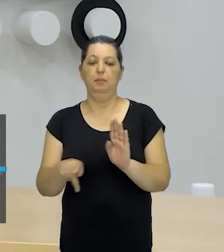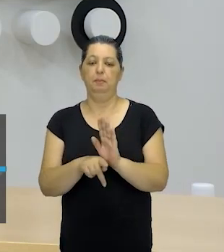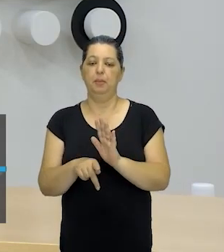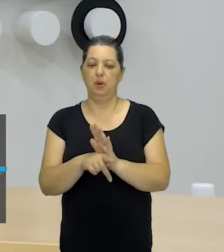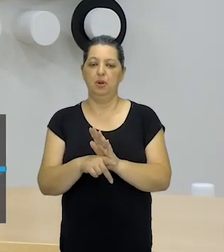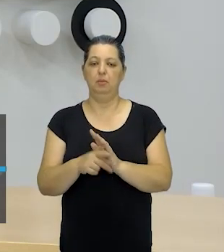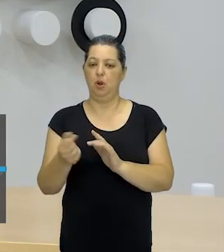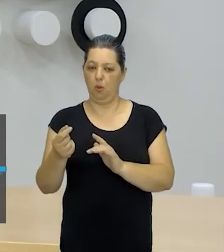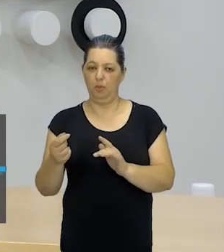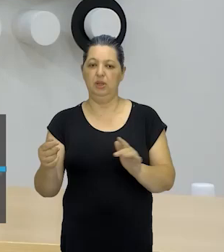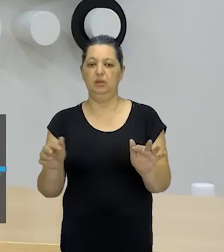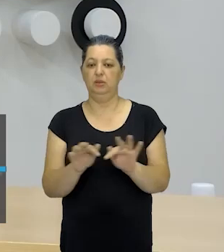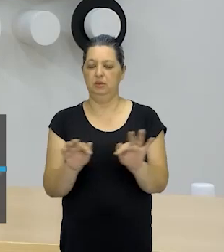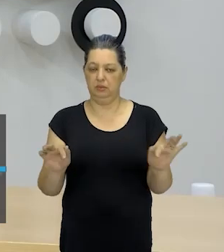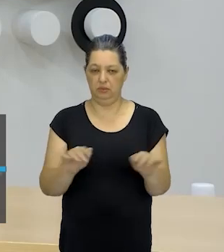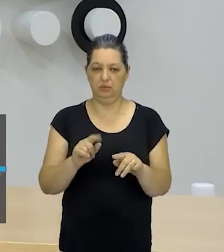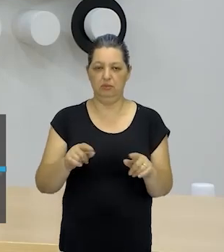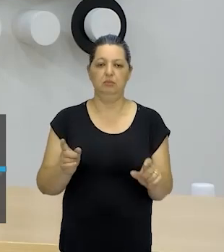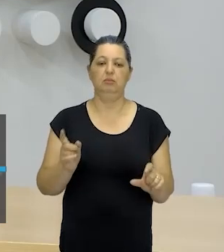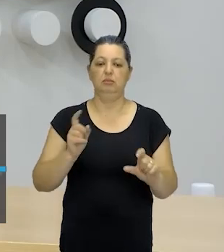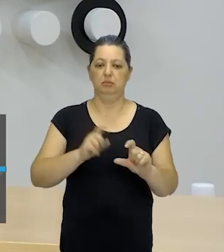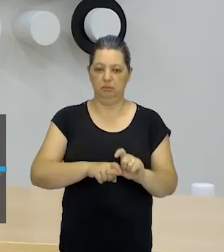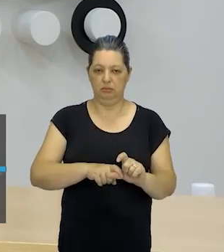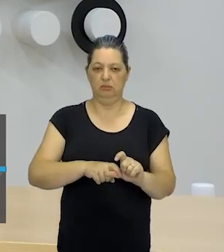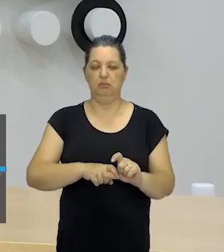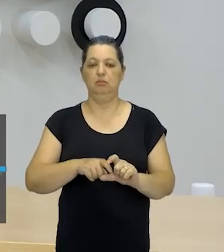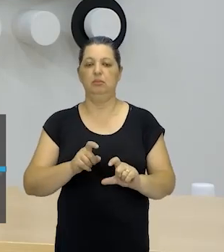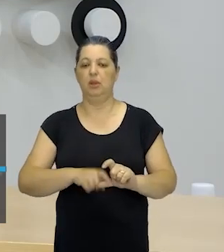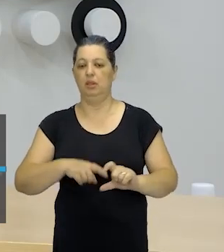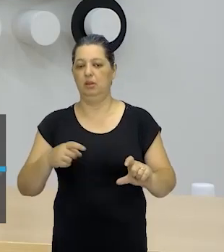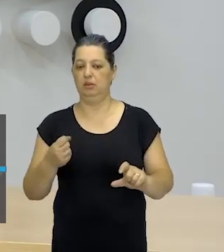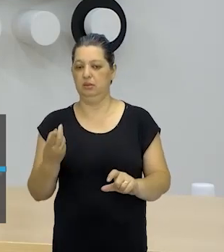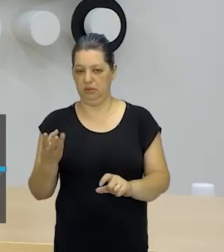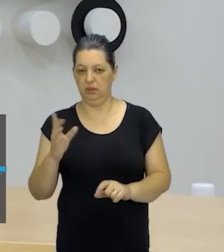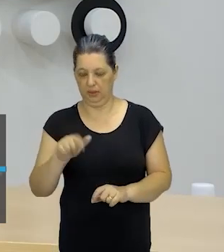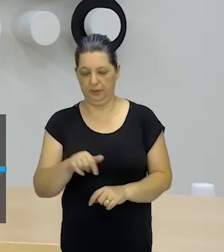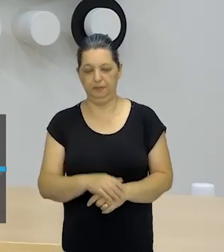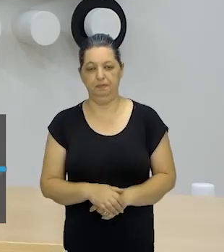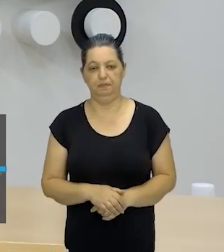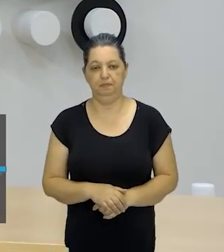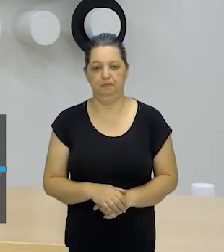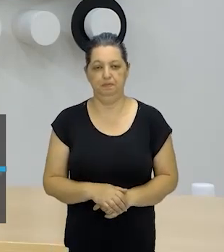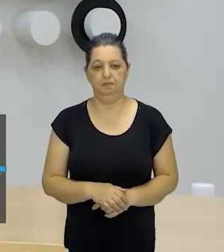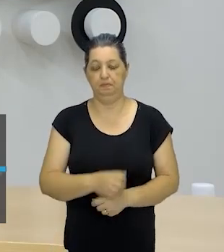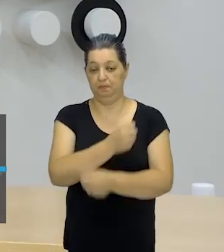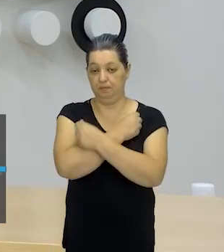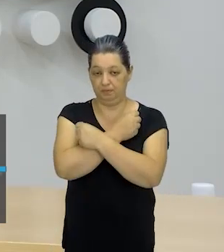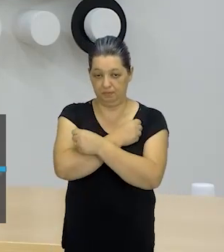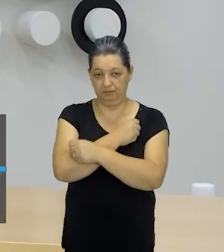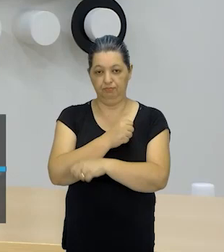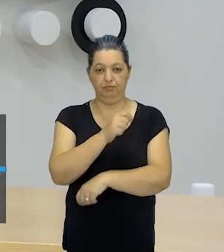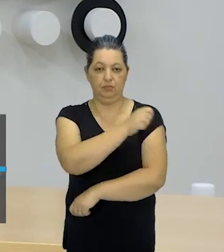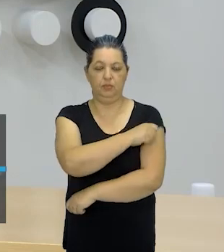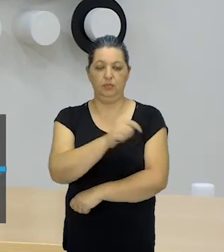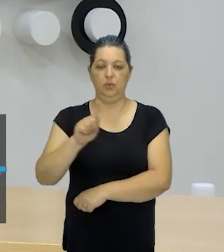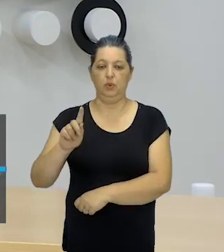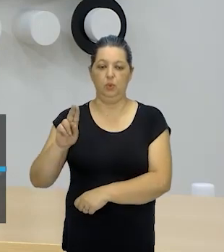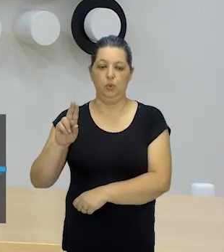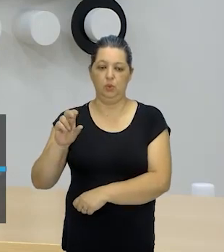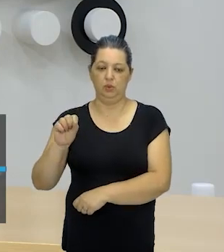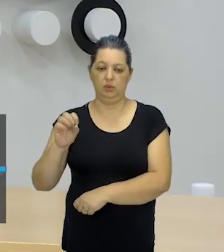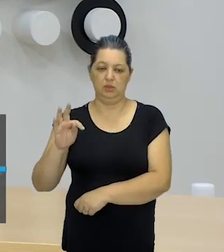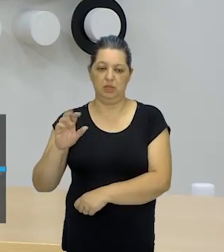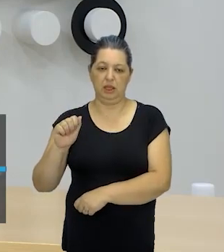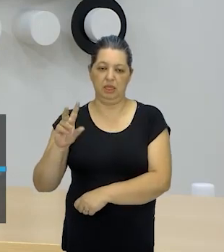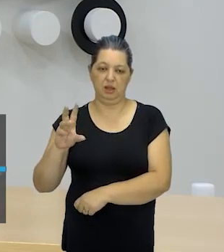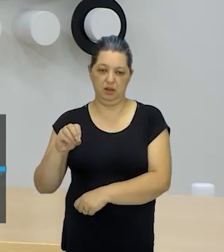quantidade, que a variável dependente é o preço e independente é a quantidade. Então, um abraço para os nossos alunos, Gustavo, Rafael,